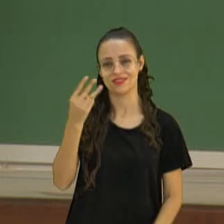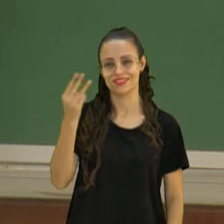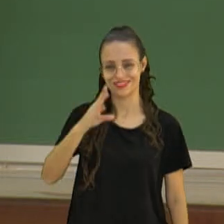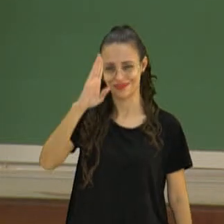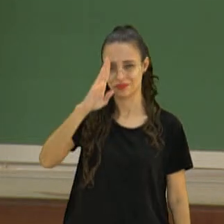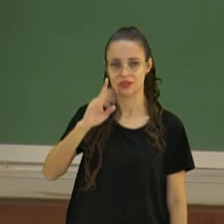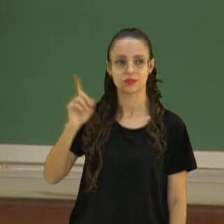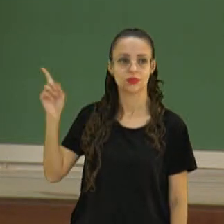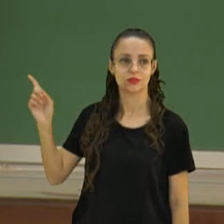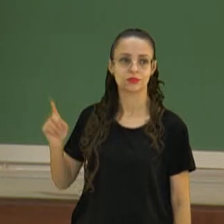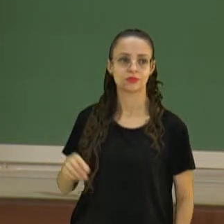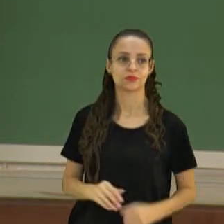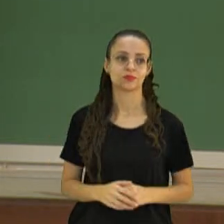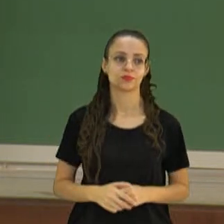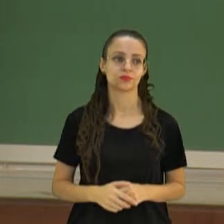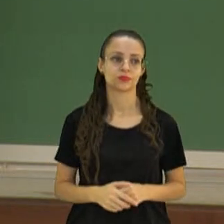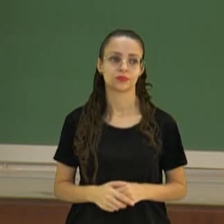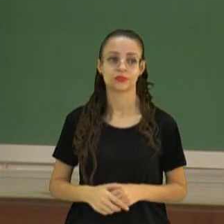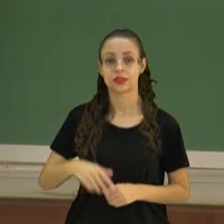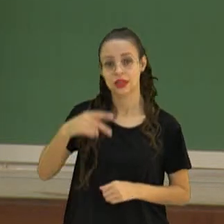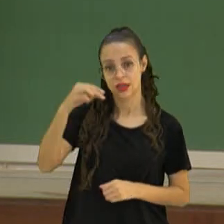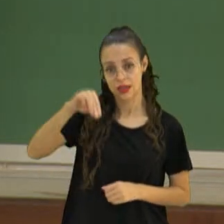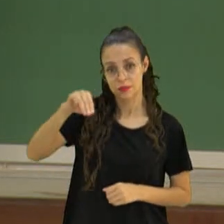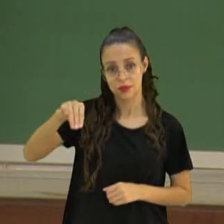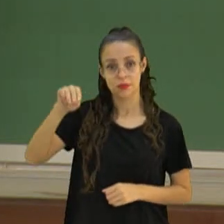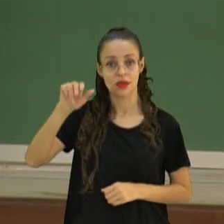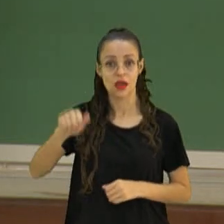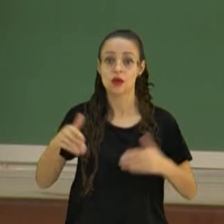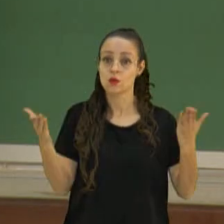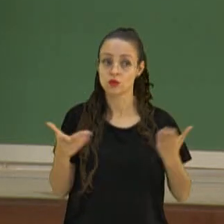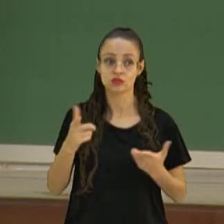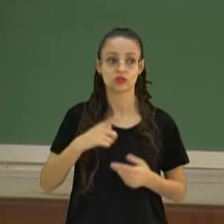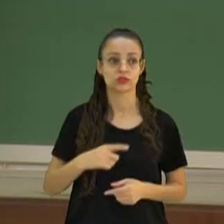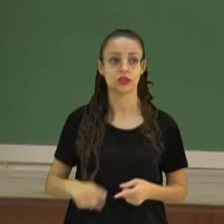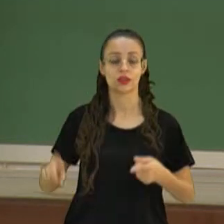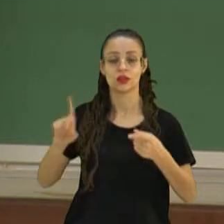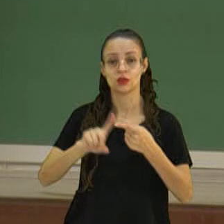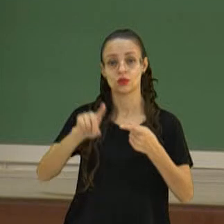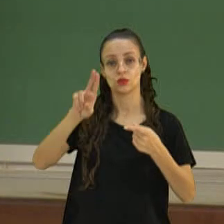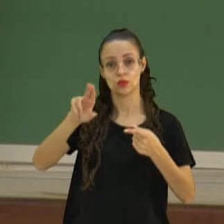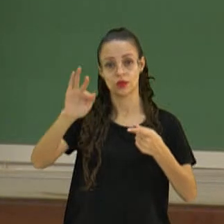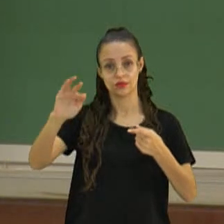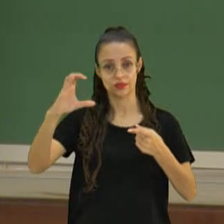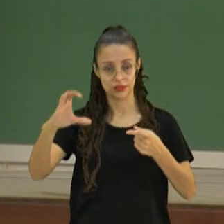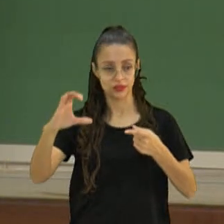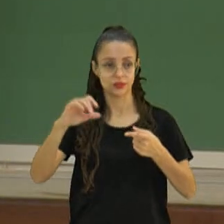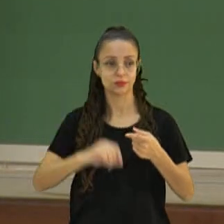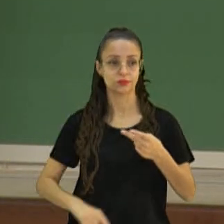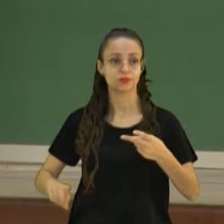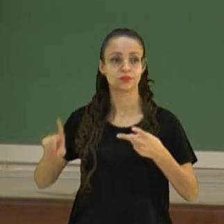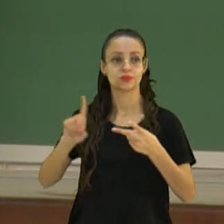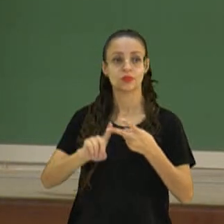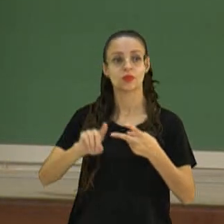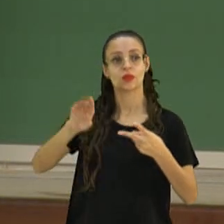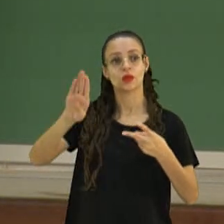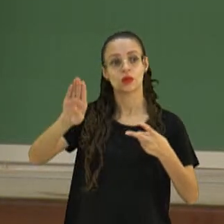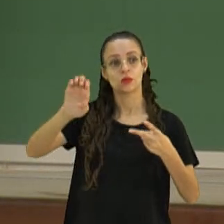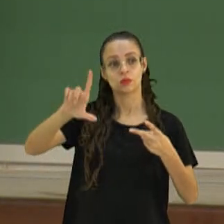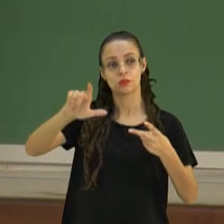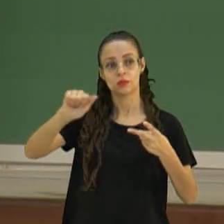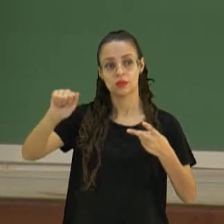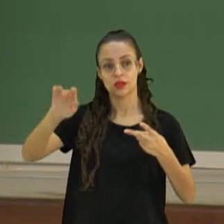aqui, né? Então as principais competições de MMA que existem hoje. Então temos o UFC, né? Ultimate Fight Champions,